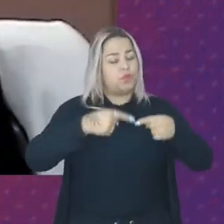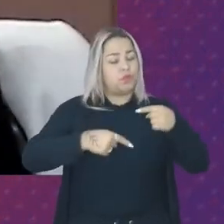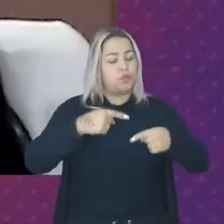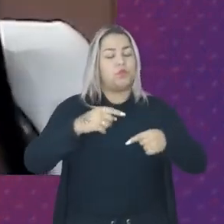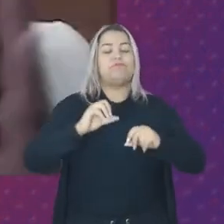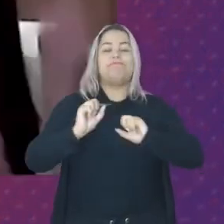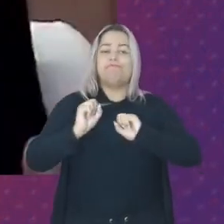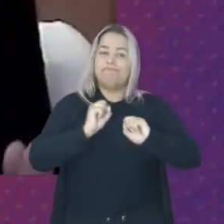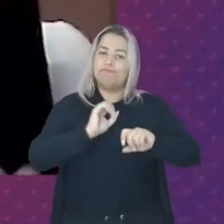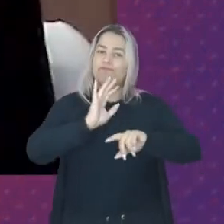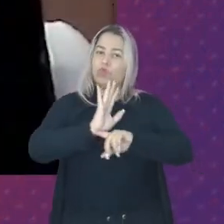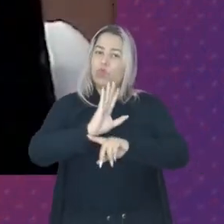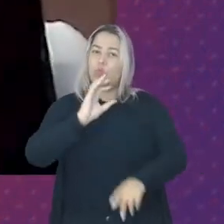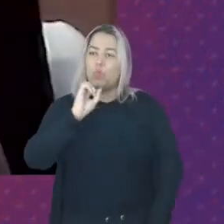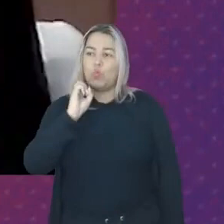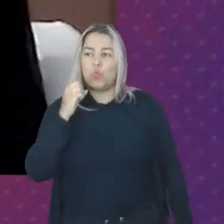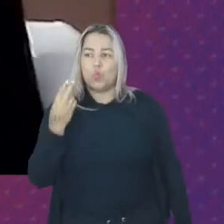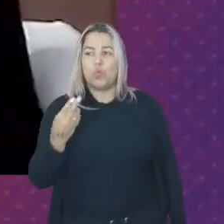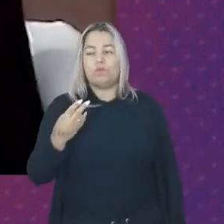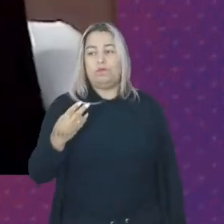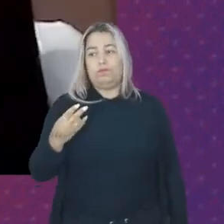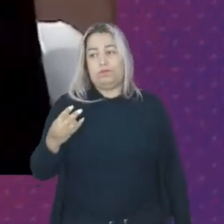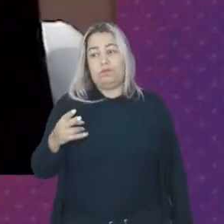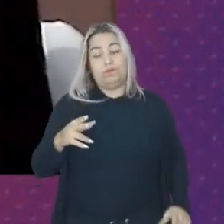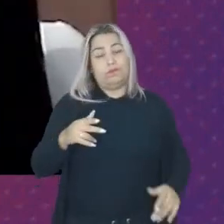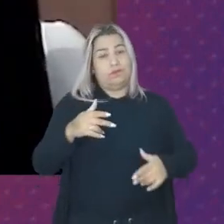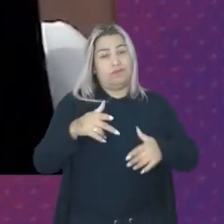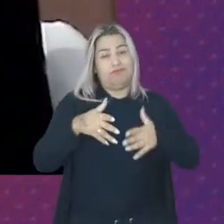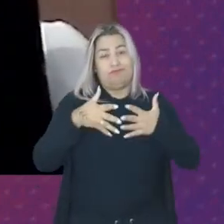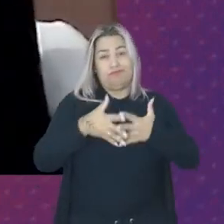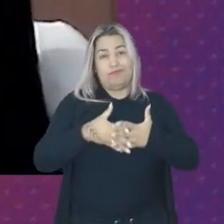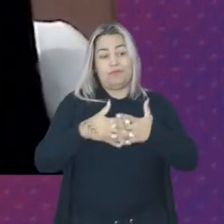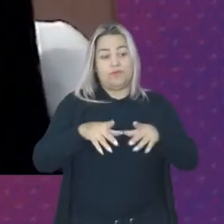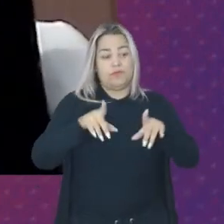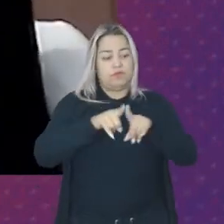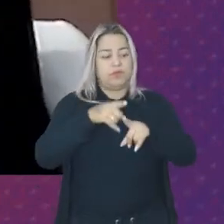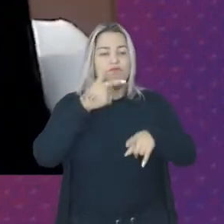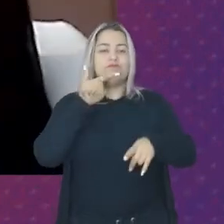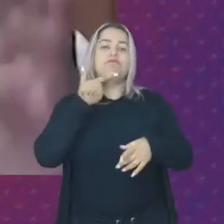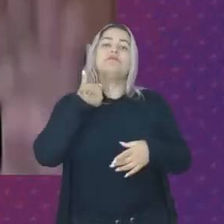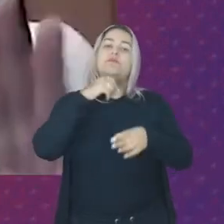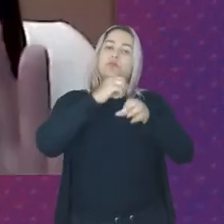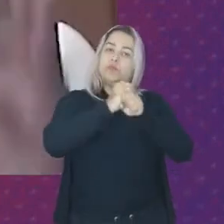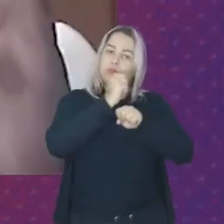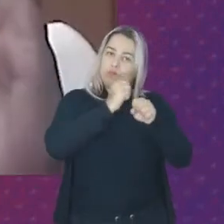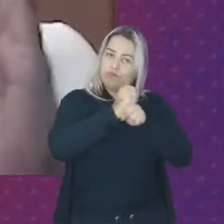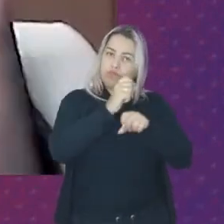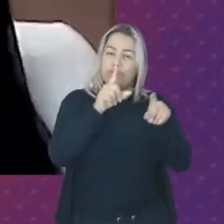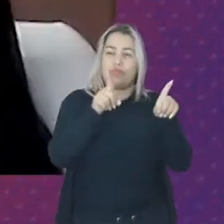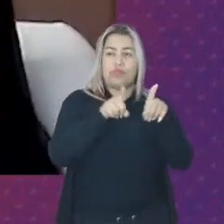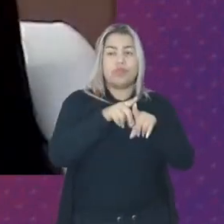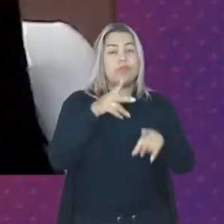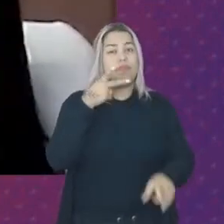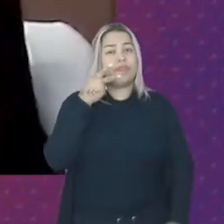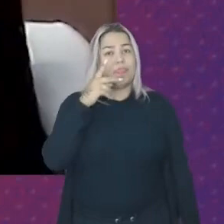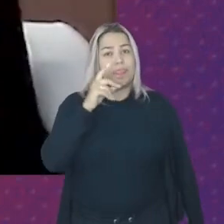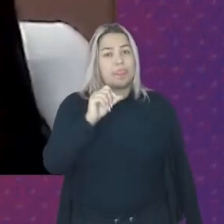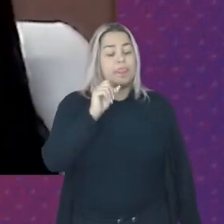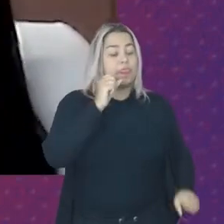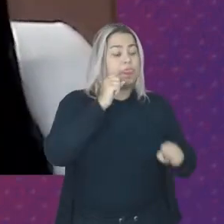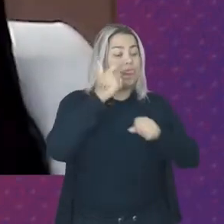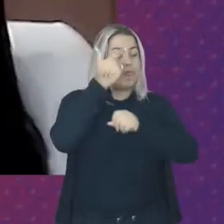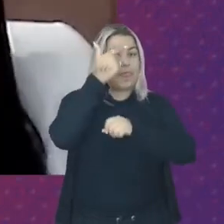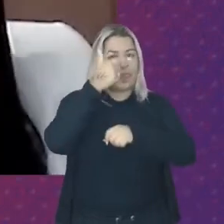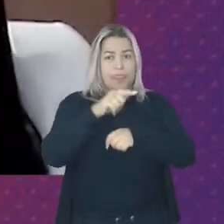te ajudar ou te atrapalhar na construção da reputação que você deseja construir. E para que você